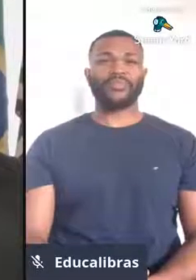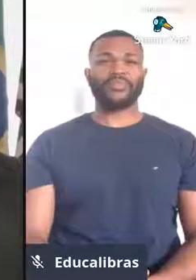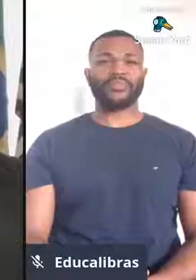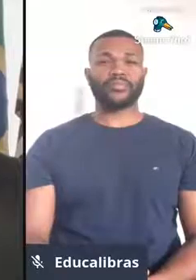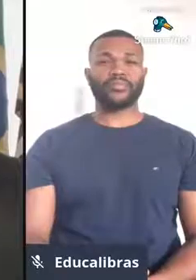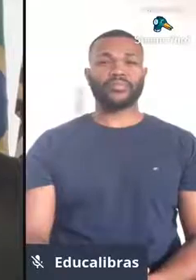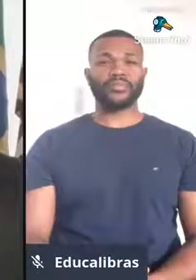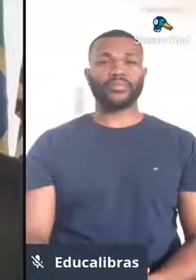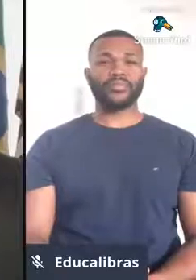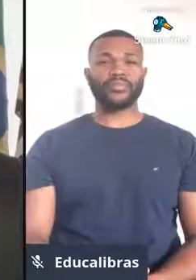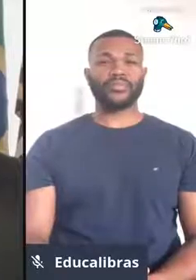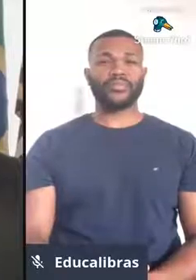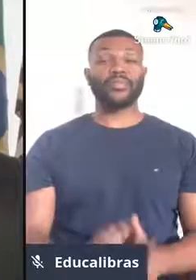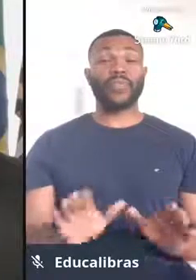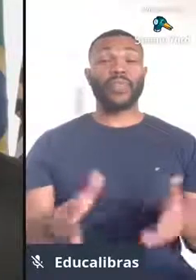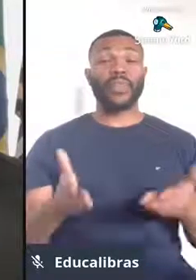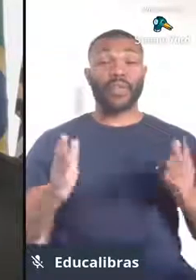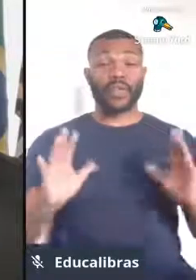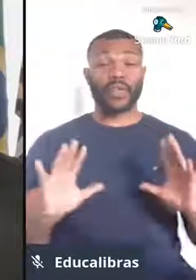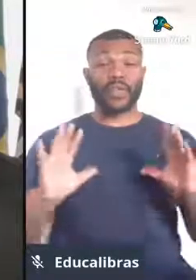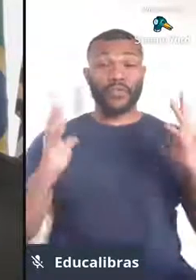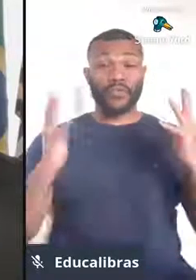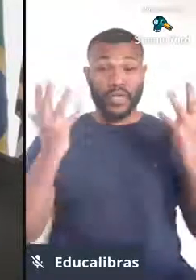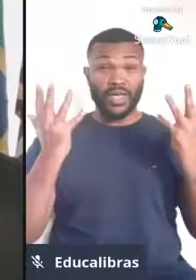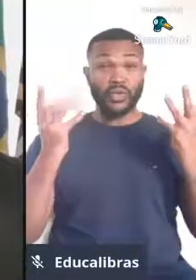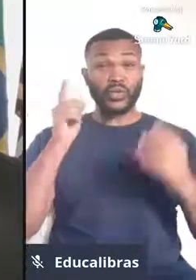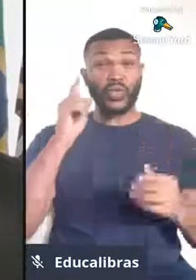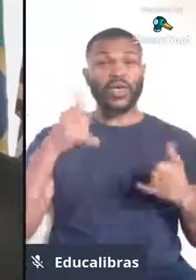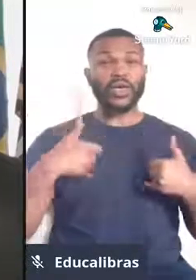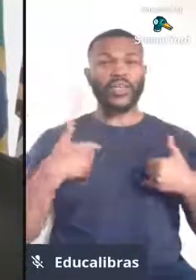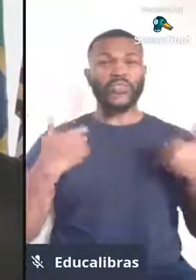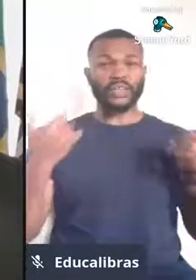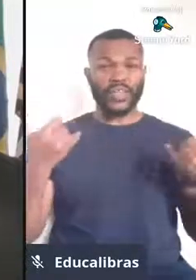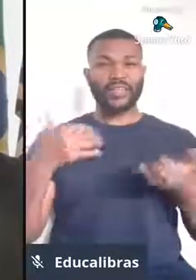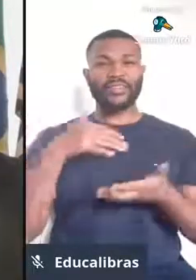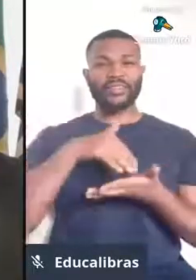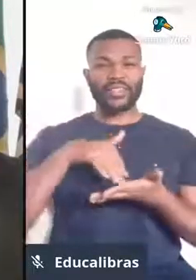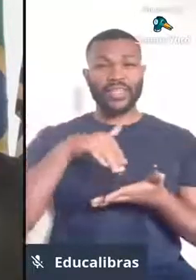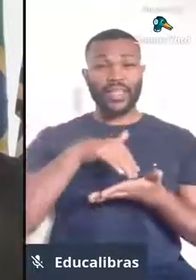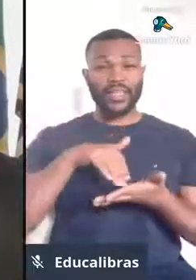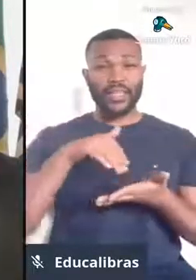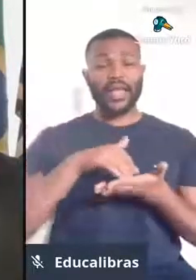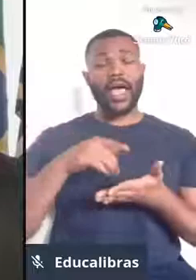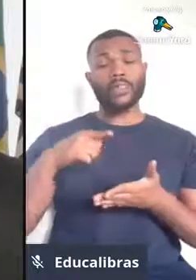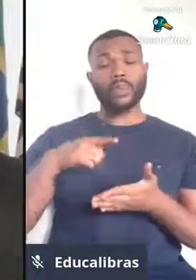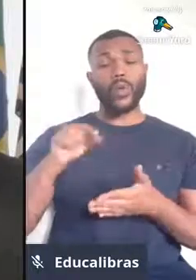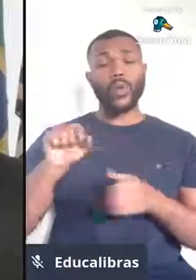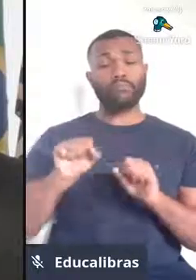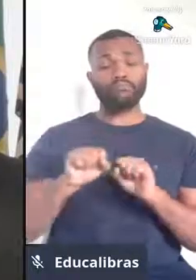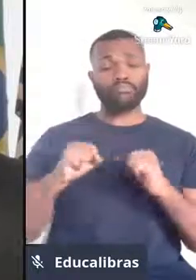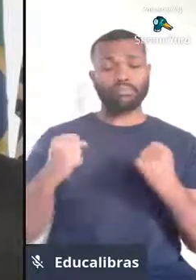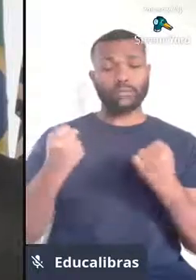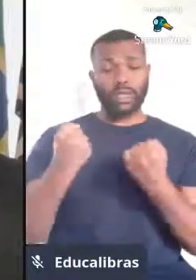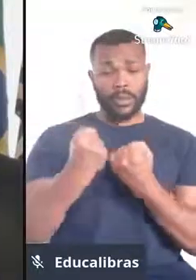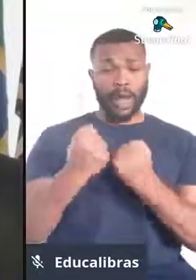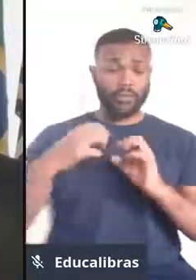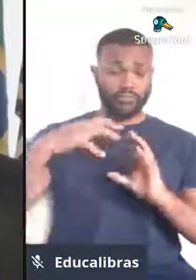Seriam os eventos de aniversário da Secretaria, um seminário internacional